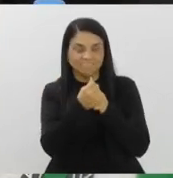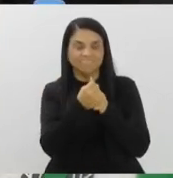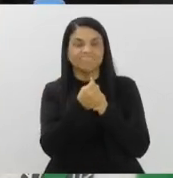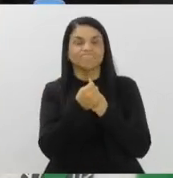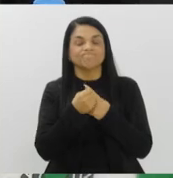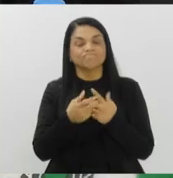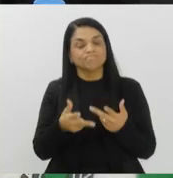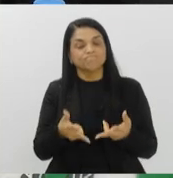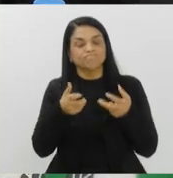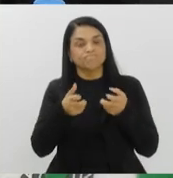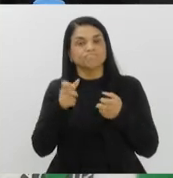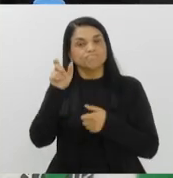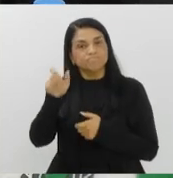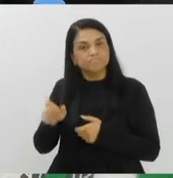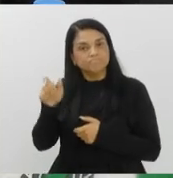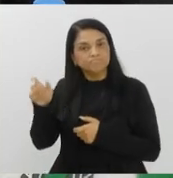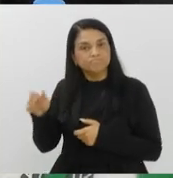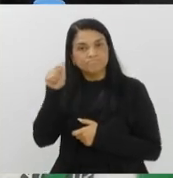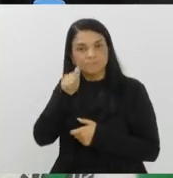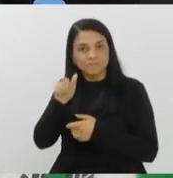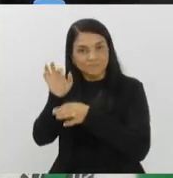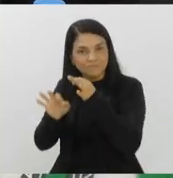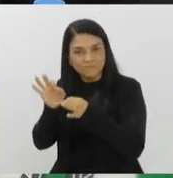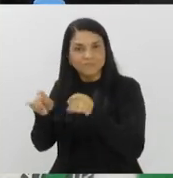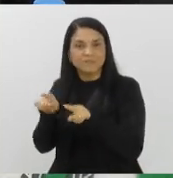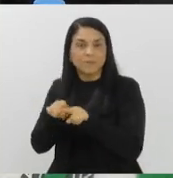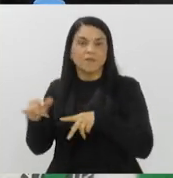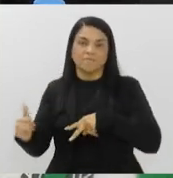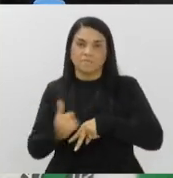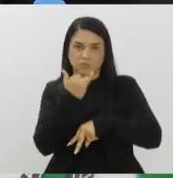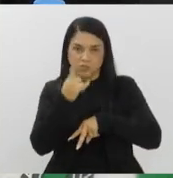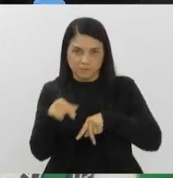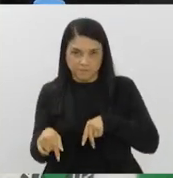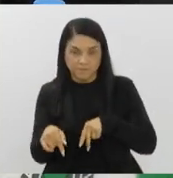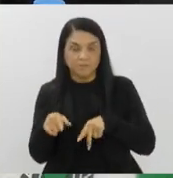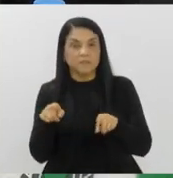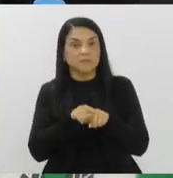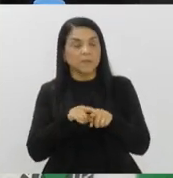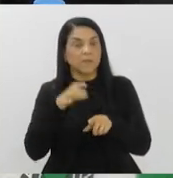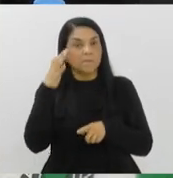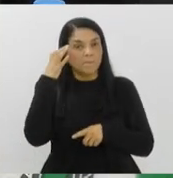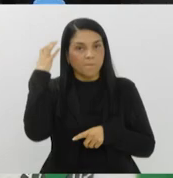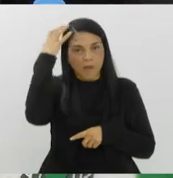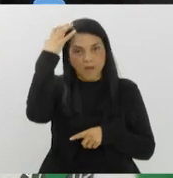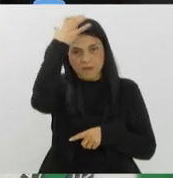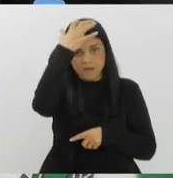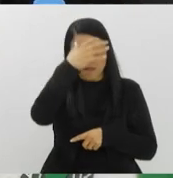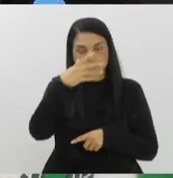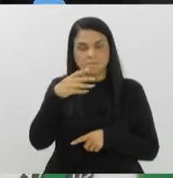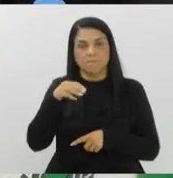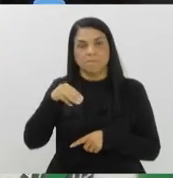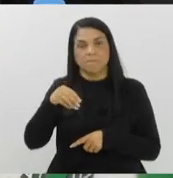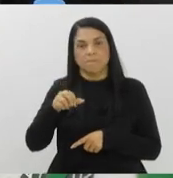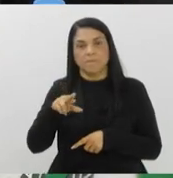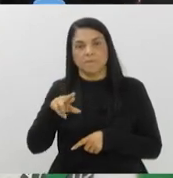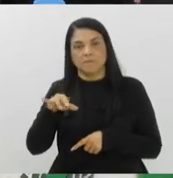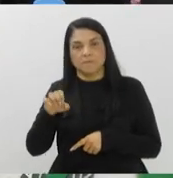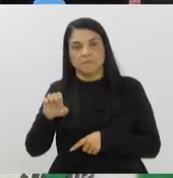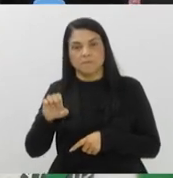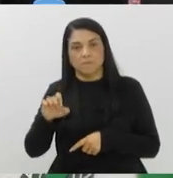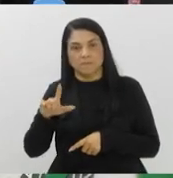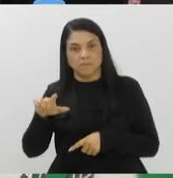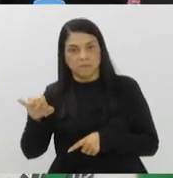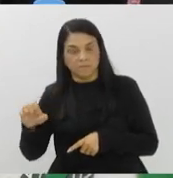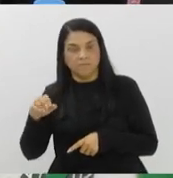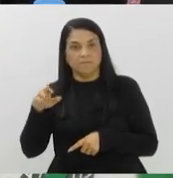mulheres também extremamente vitimadas. Então, assim como Marielle Franco, que foi assassinada pelos